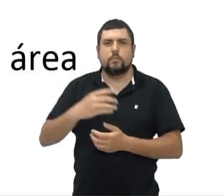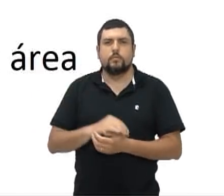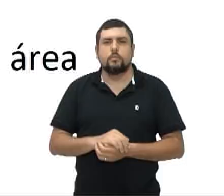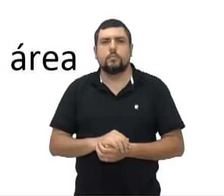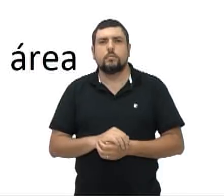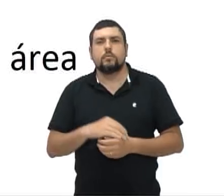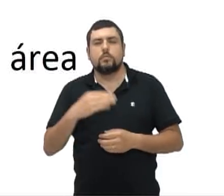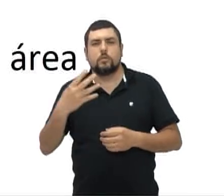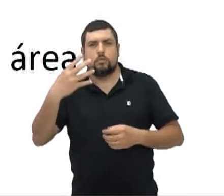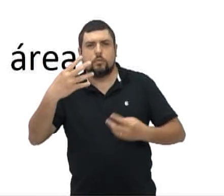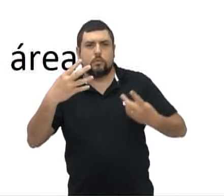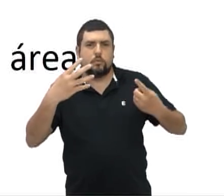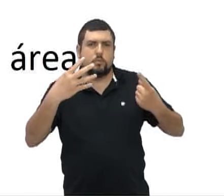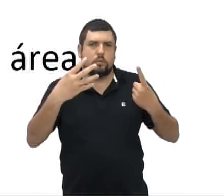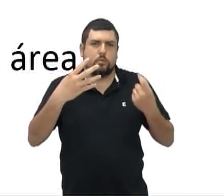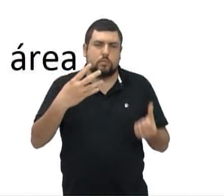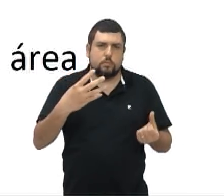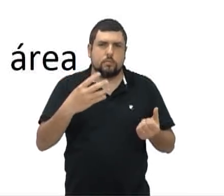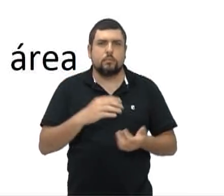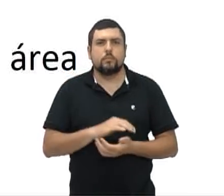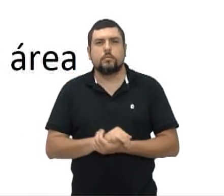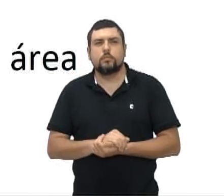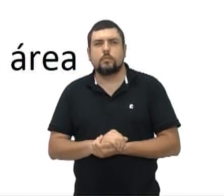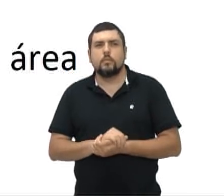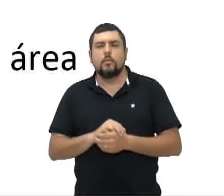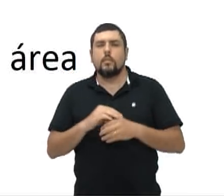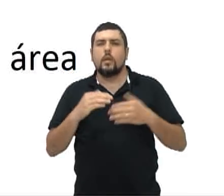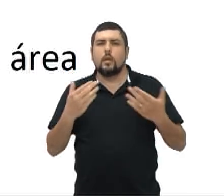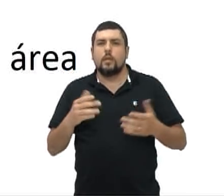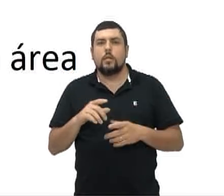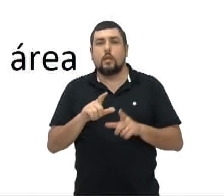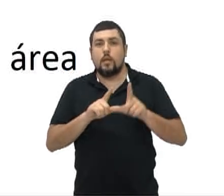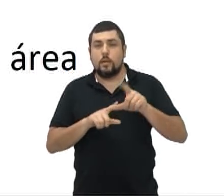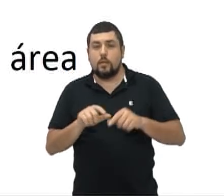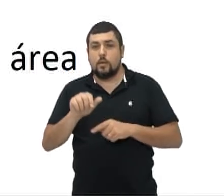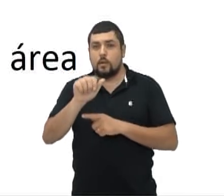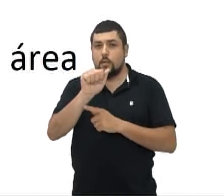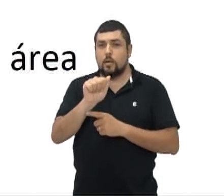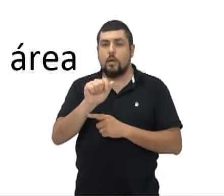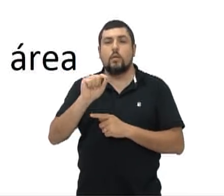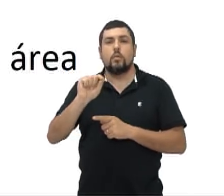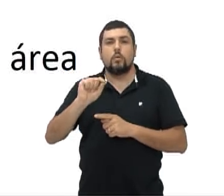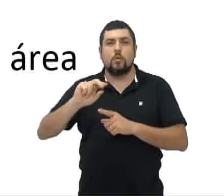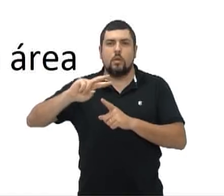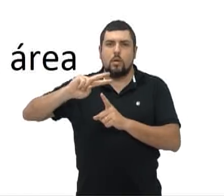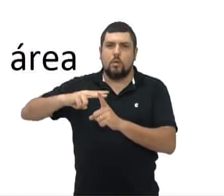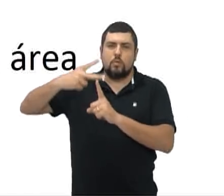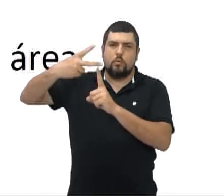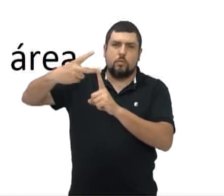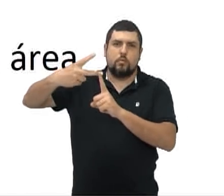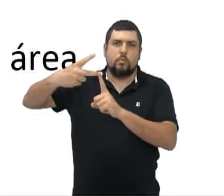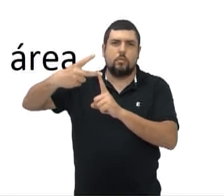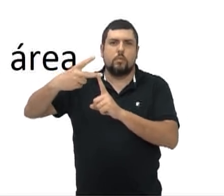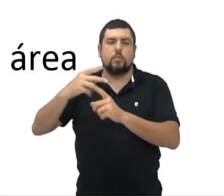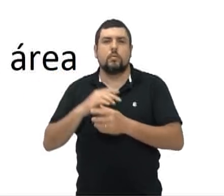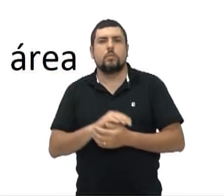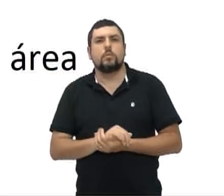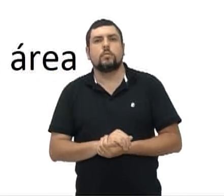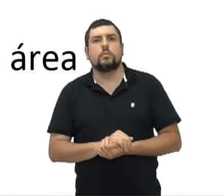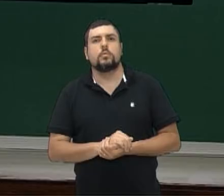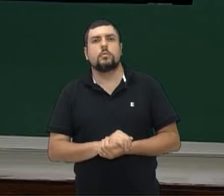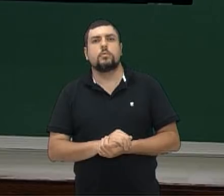Voltando então para as opções, para as alternativas, a letra A, ela fala que é o dobro da área da figura